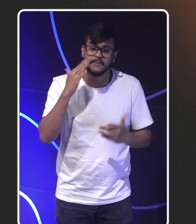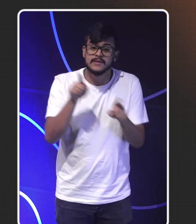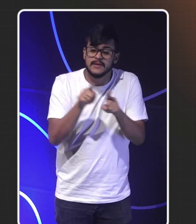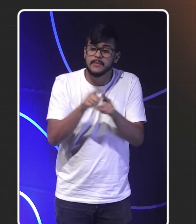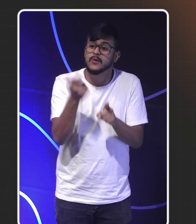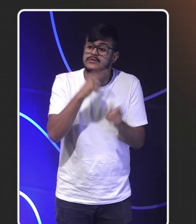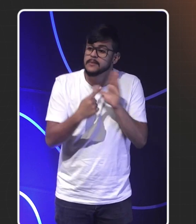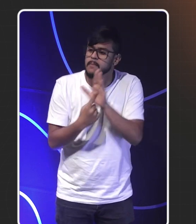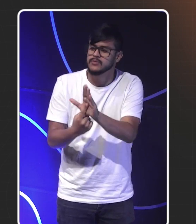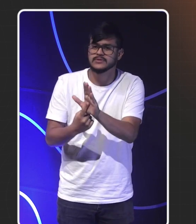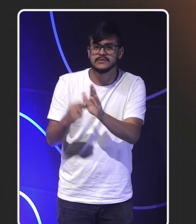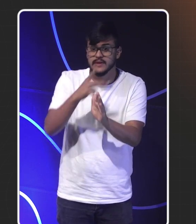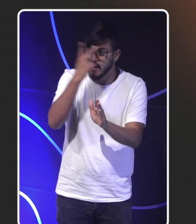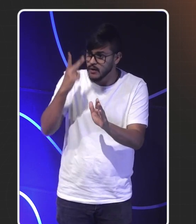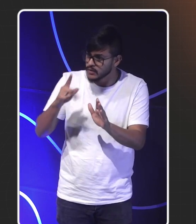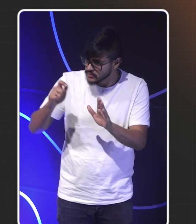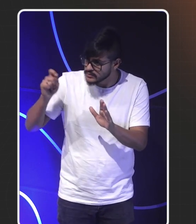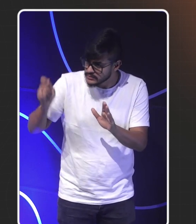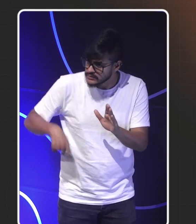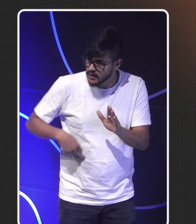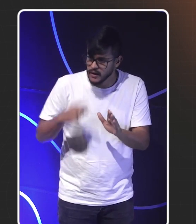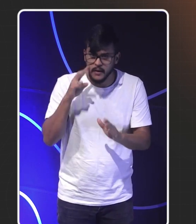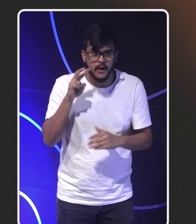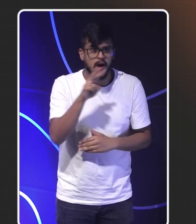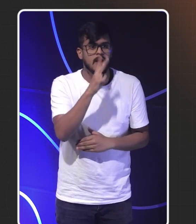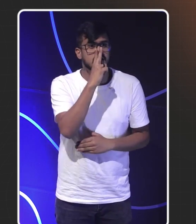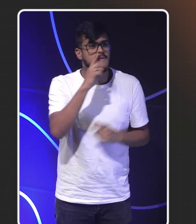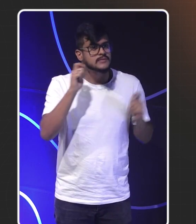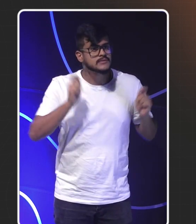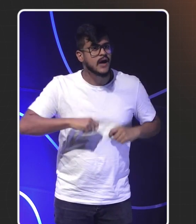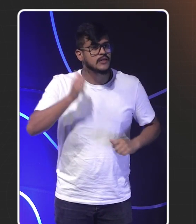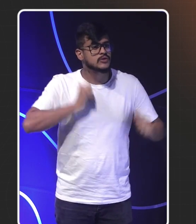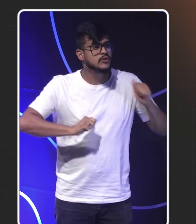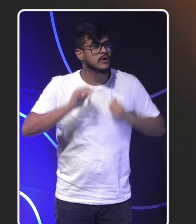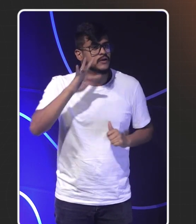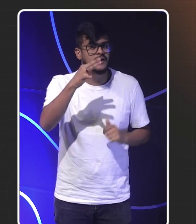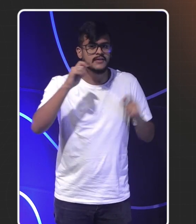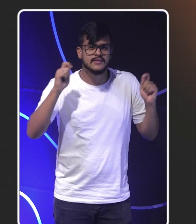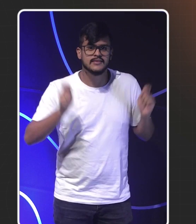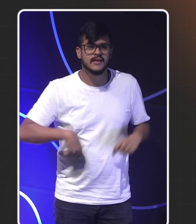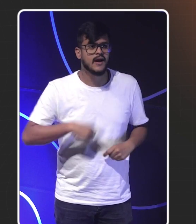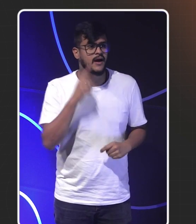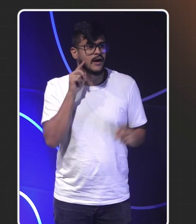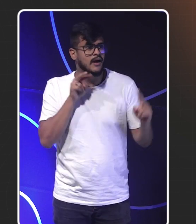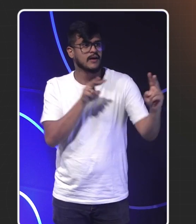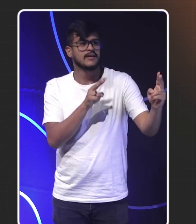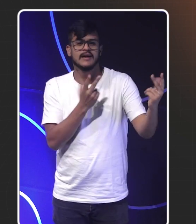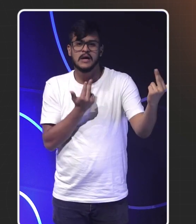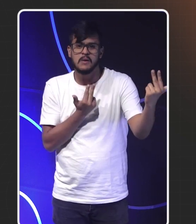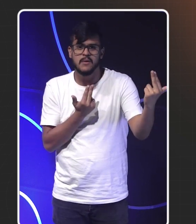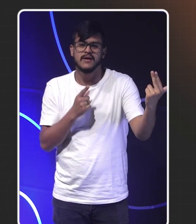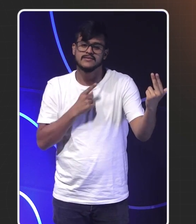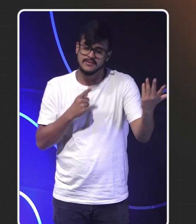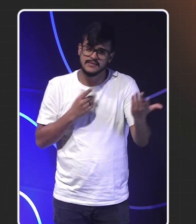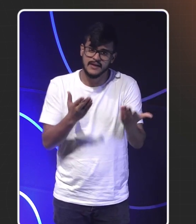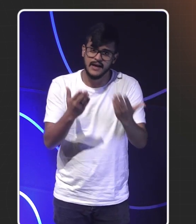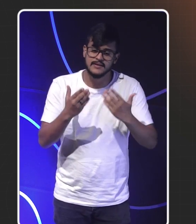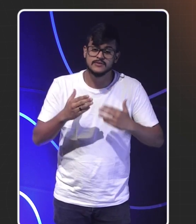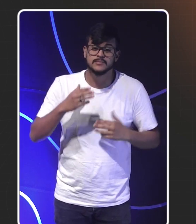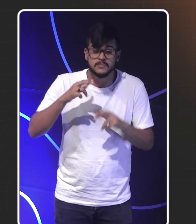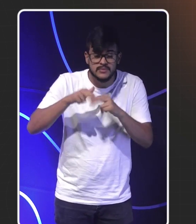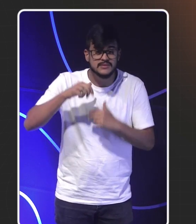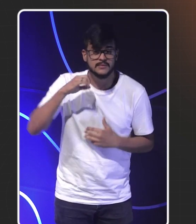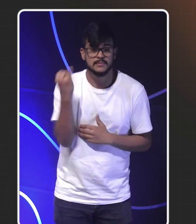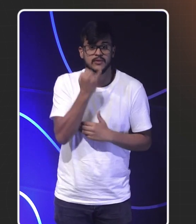dessa pessoa. Caramba, eu vou conseguir ser ator um dia. Eu posso ser ator um dia. Então, assim, essa questão da representatividade